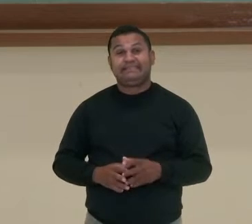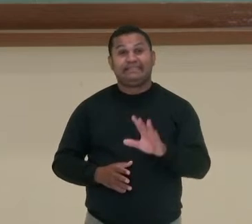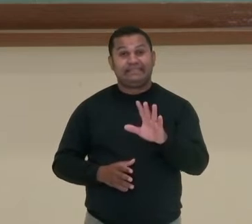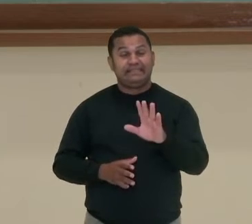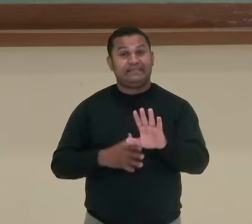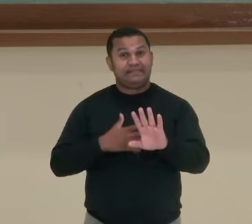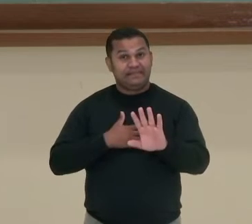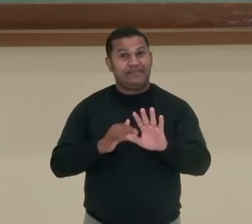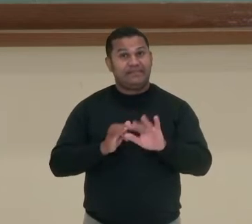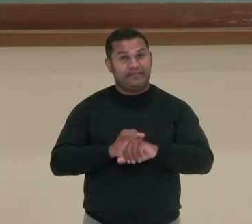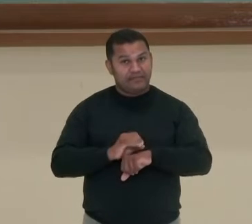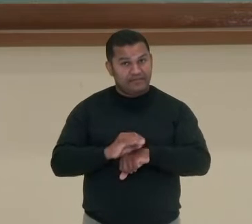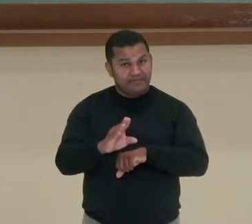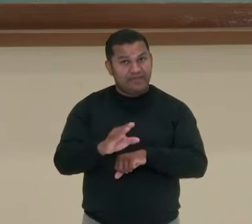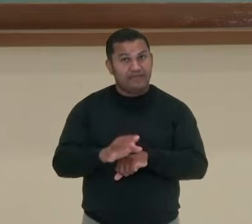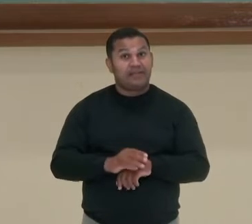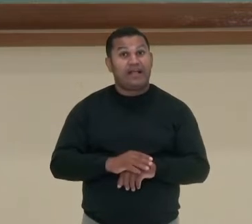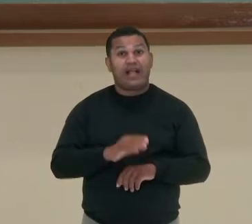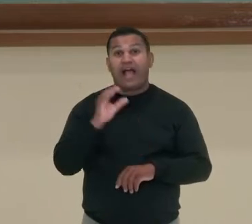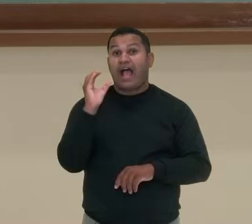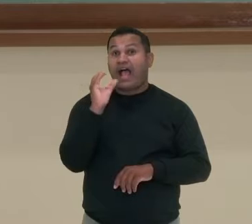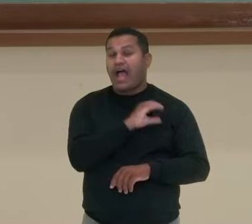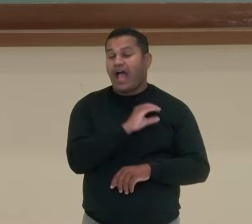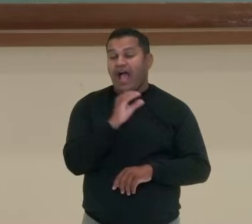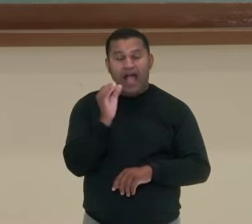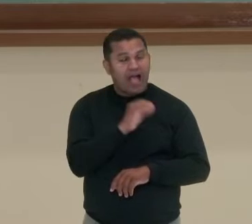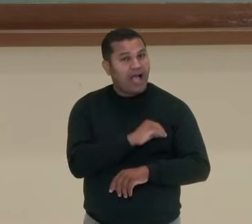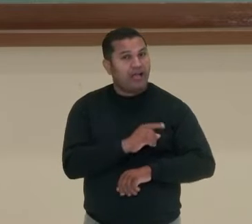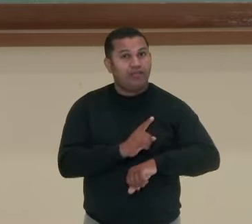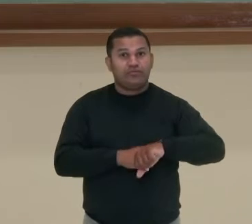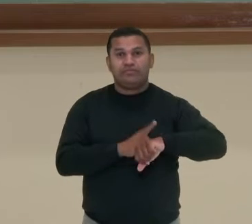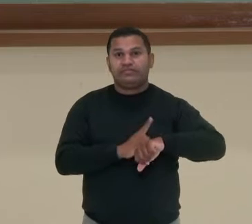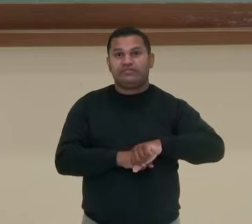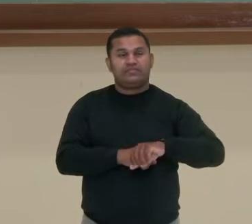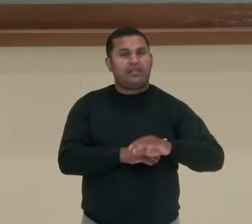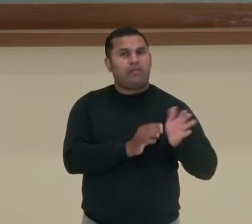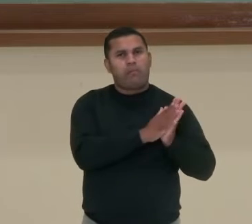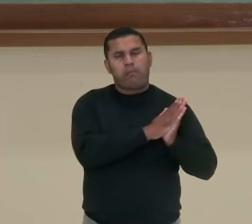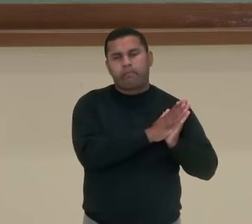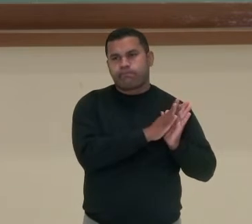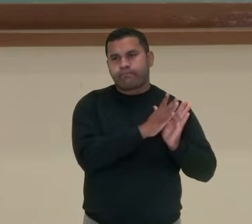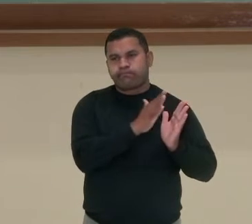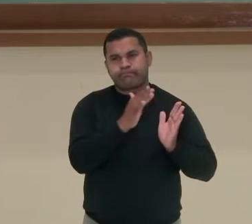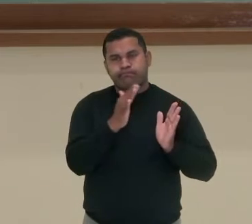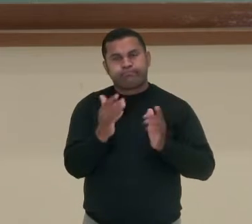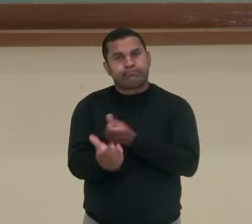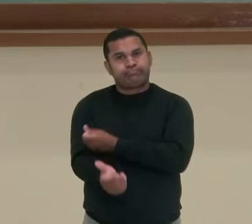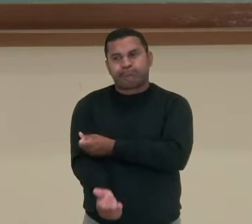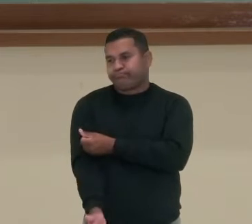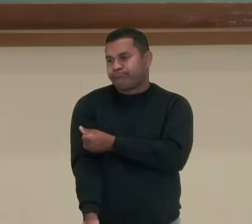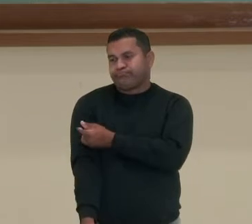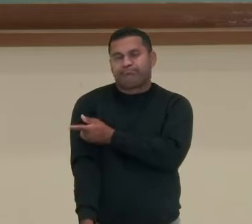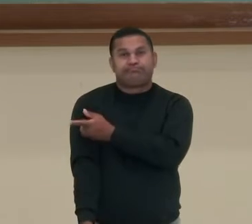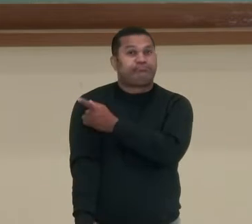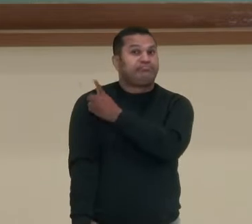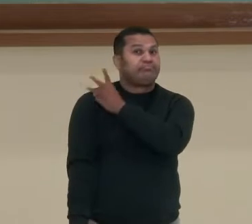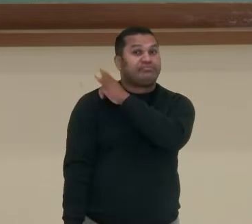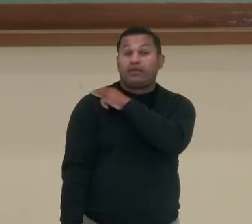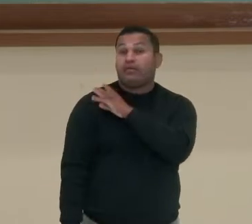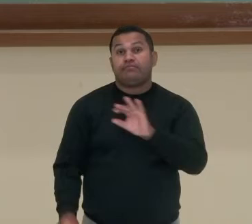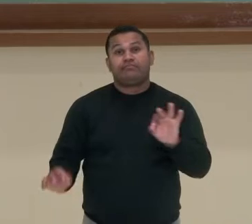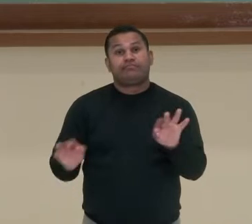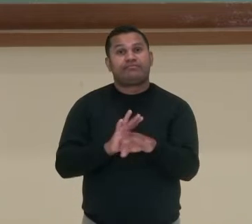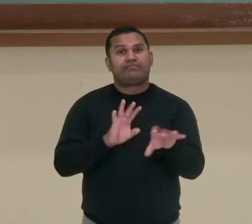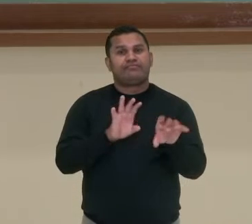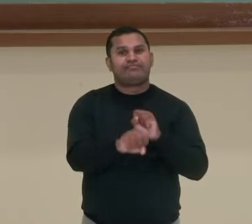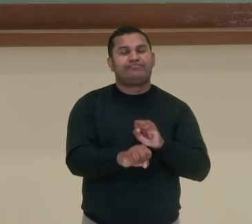vocês, não, mas passa rapidinho o tempo na escola. Quando vocês verem, já estão no ensino médio. Quando menos